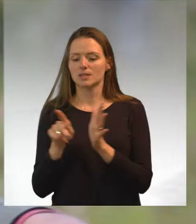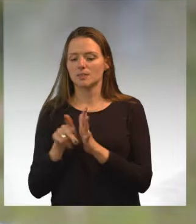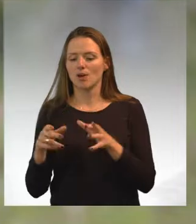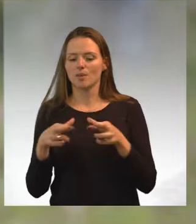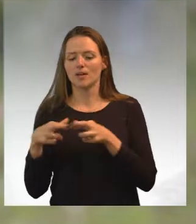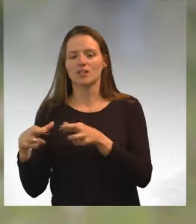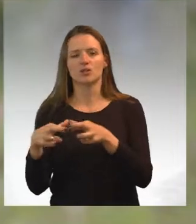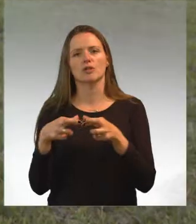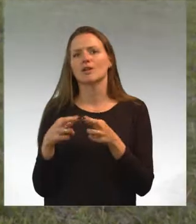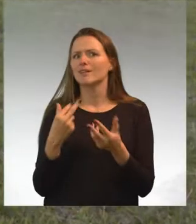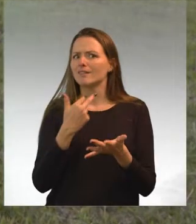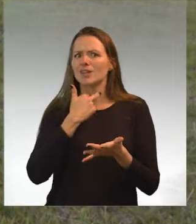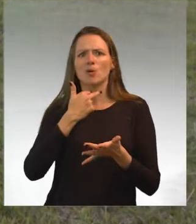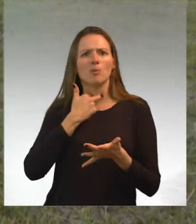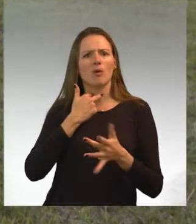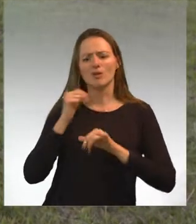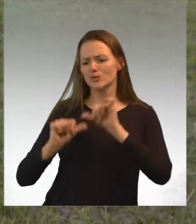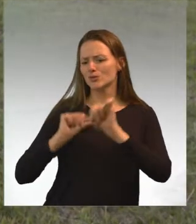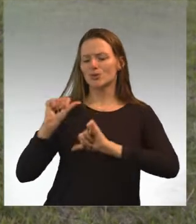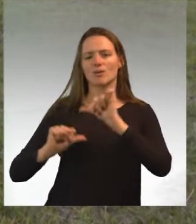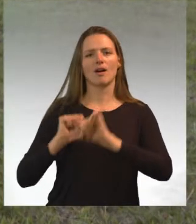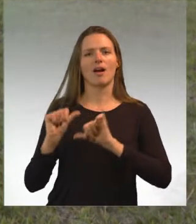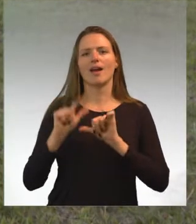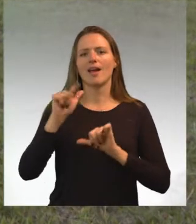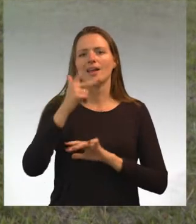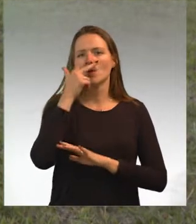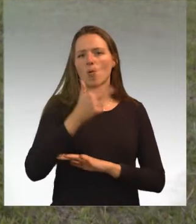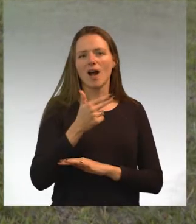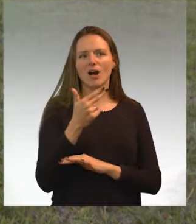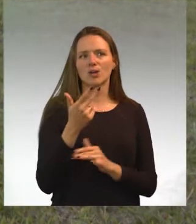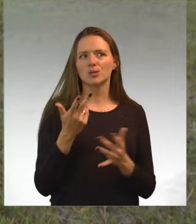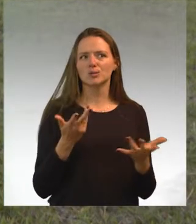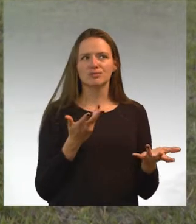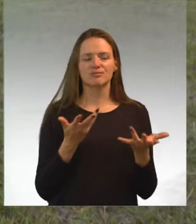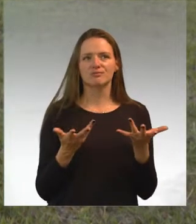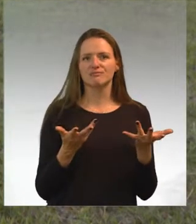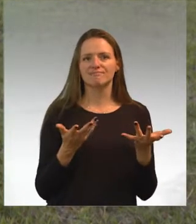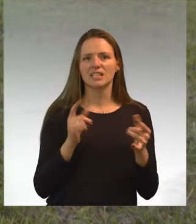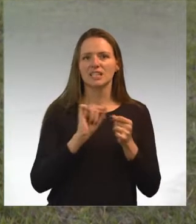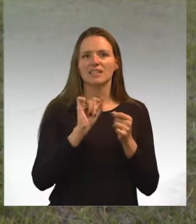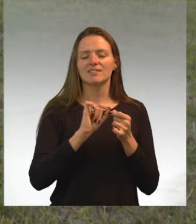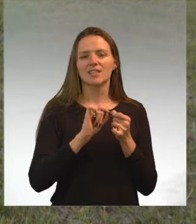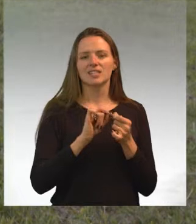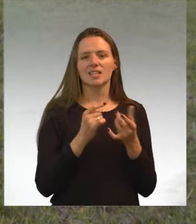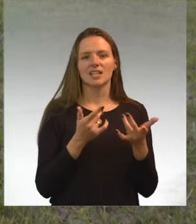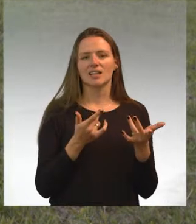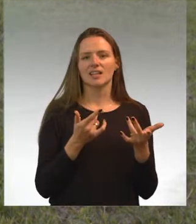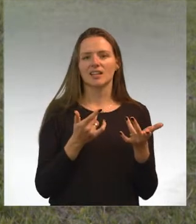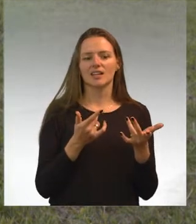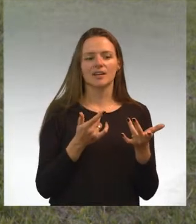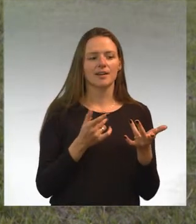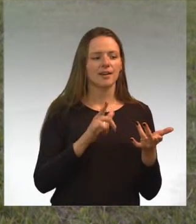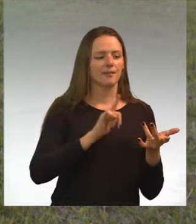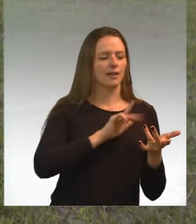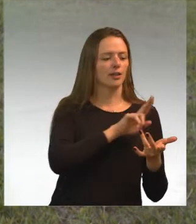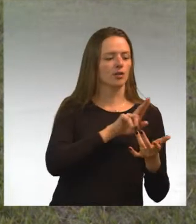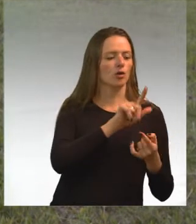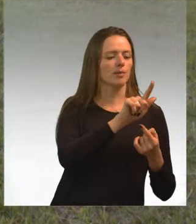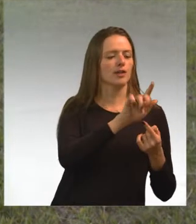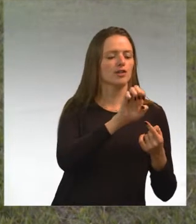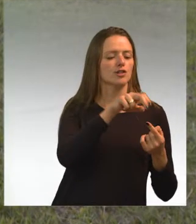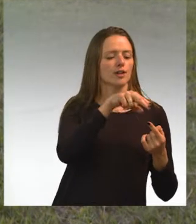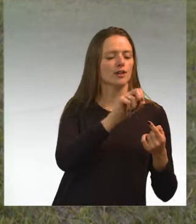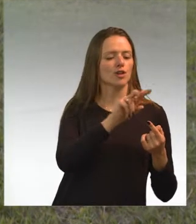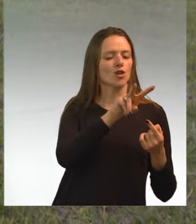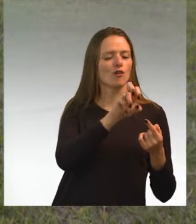jamais deveriam se conspurcar. É como uma prostituição. Você se chamar Genoveva e de repente passar